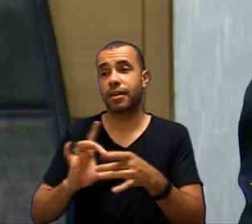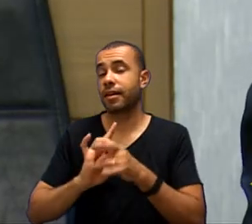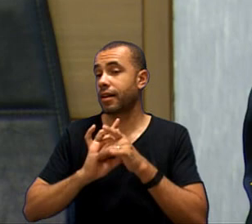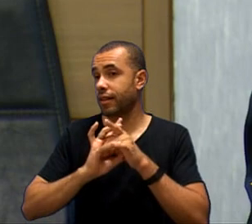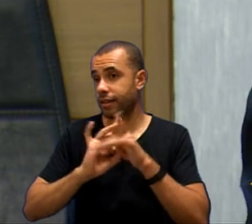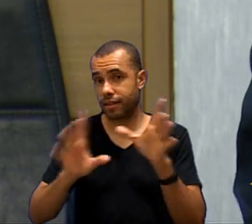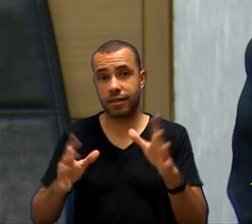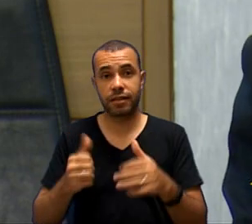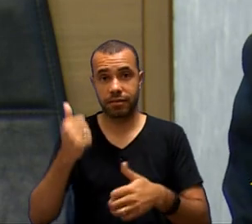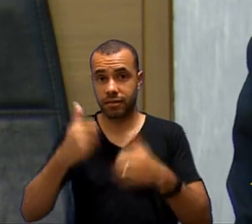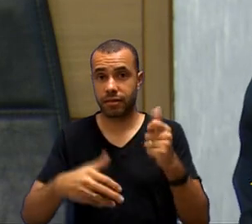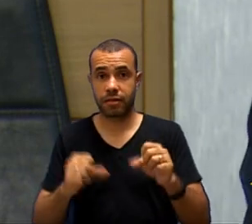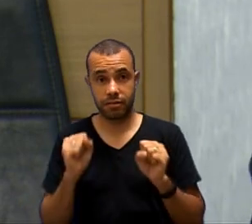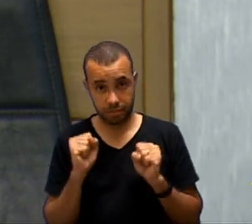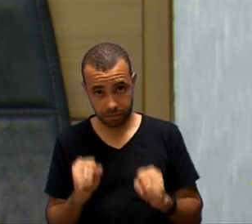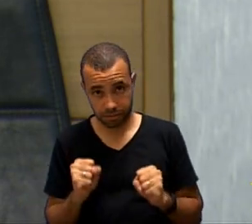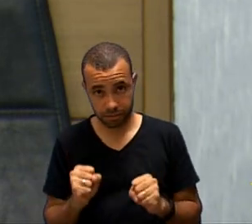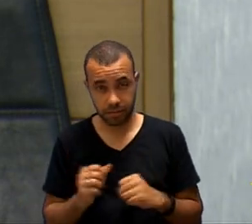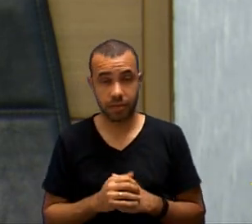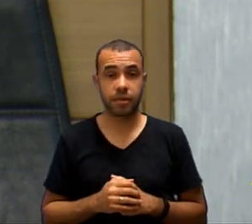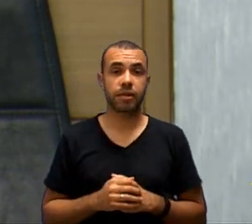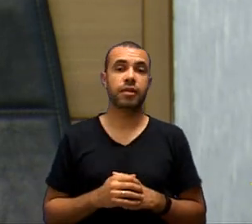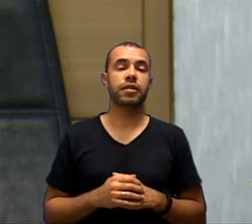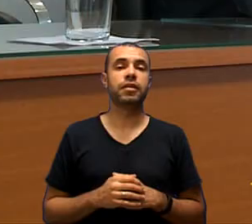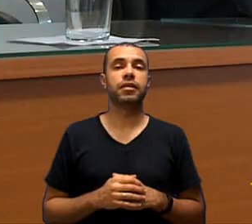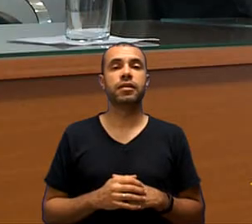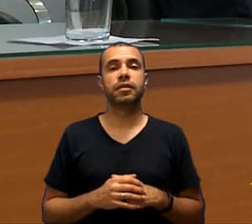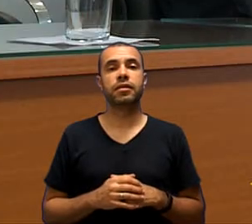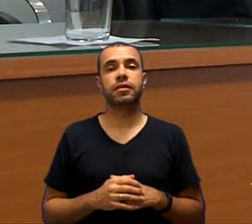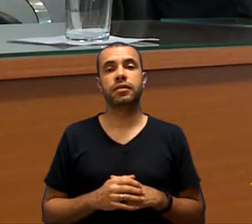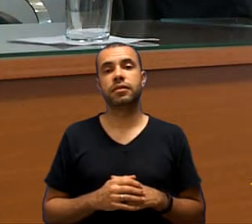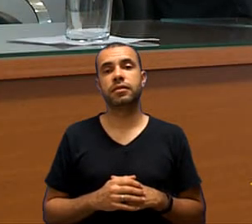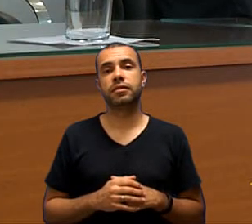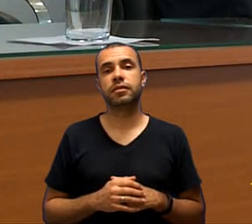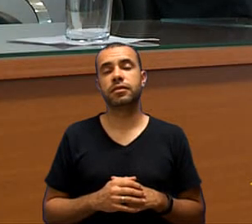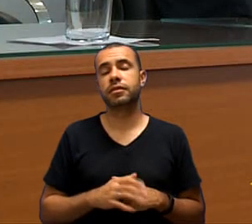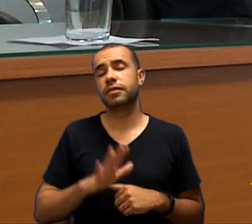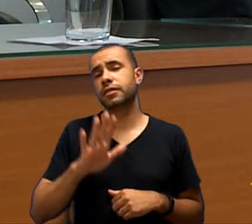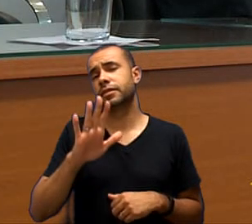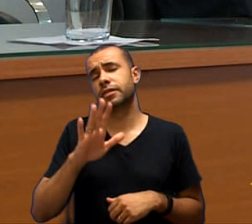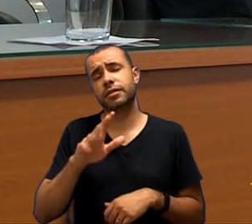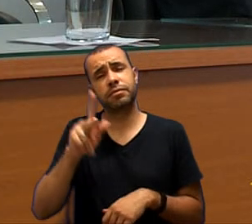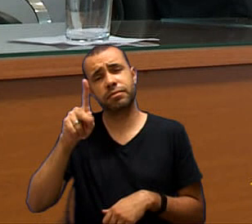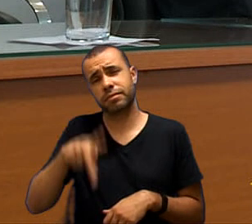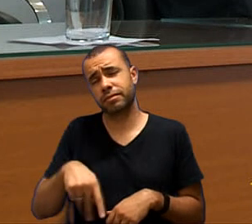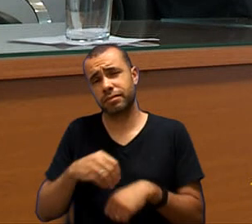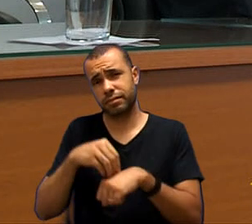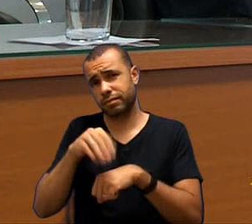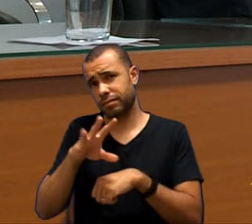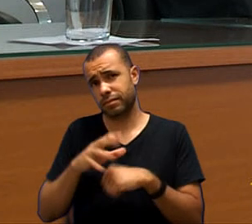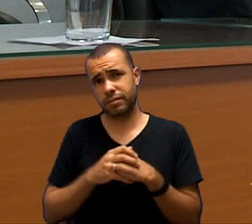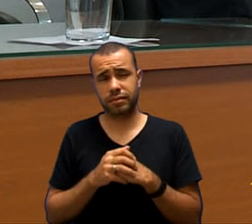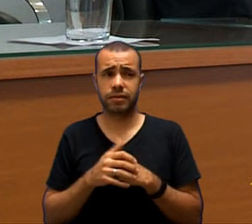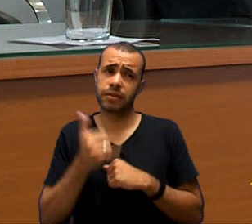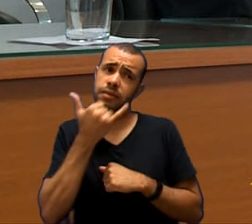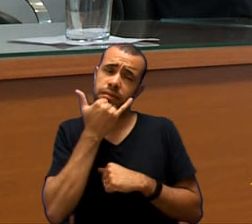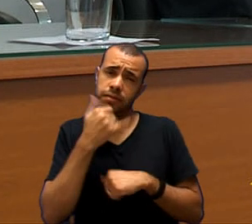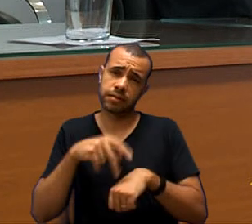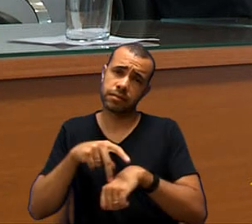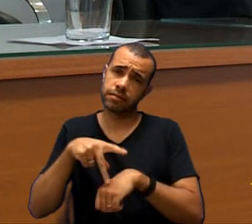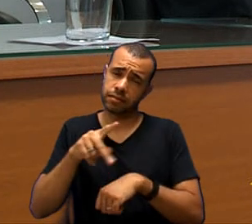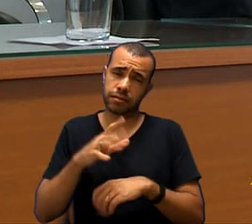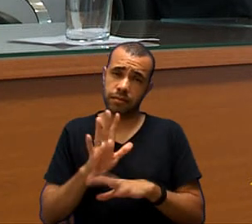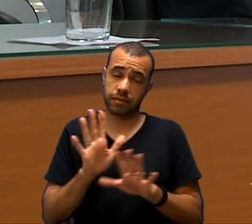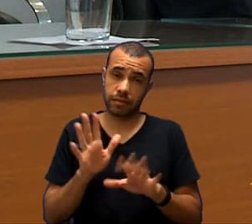tirar os esclarecimentos. Pode ser? Eu acho só uma sugestão. Faz por slide. Presidente, só uma sugestão. Eu acho que se for... Presidente, eu acho